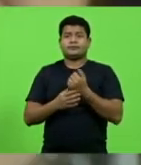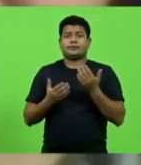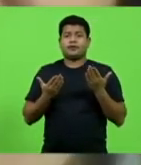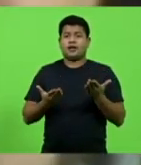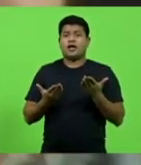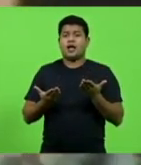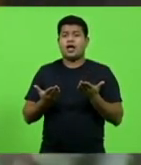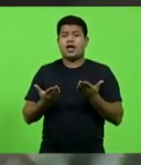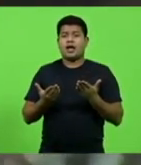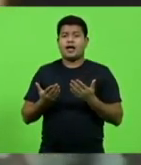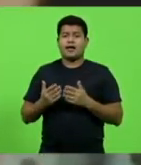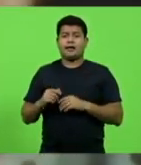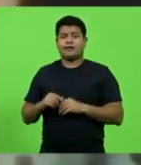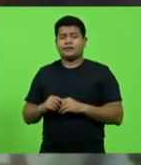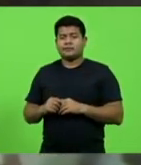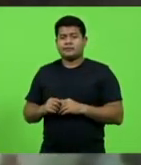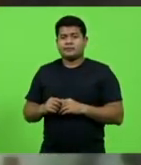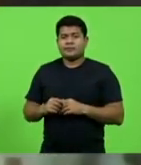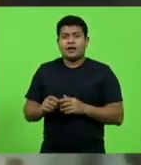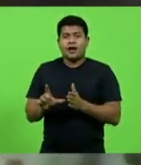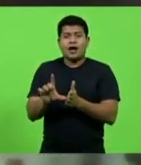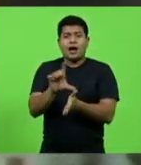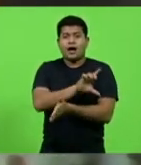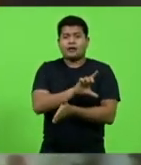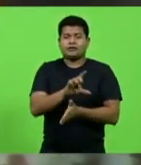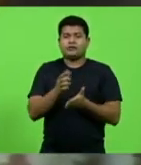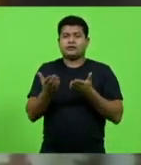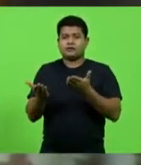escolaridade para esses pais, para todos esses pais?